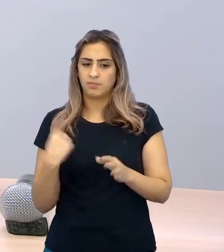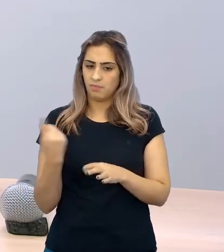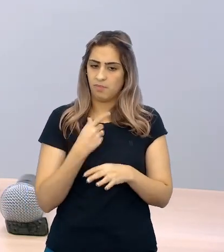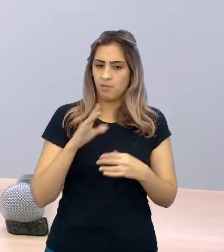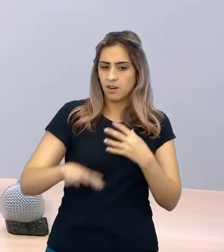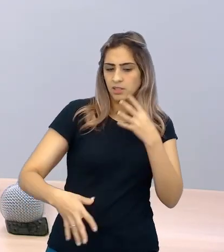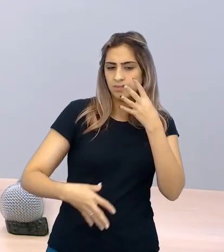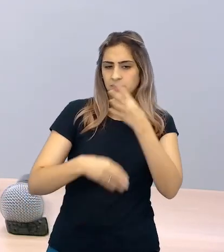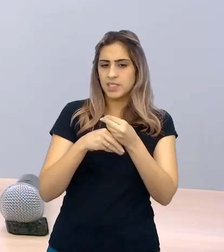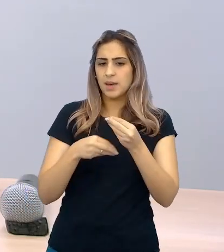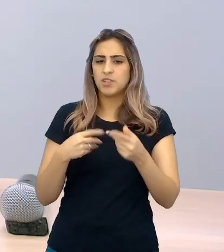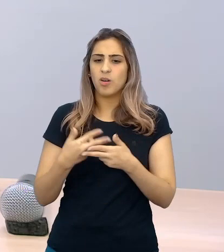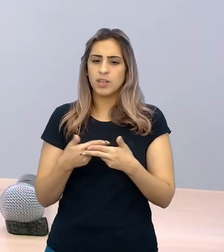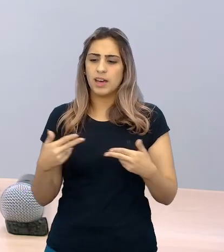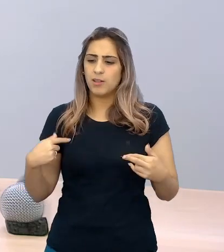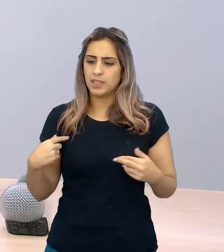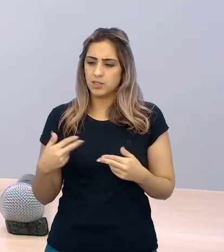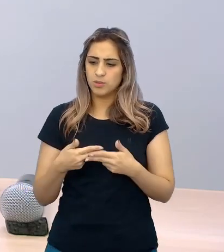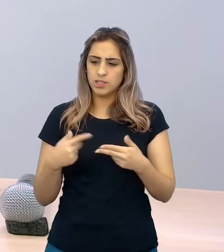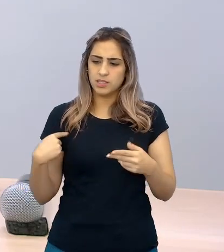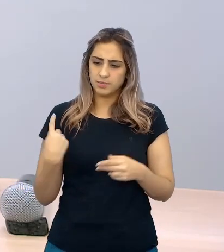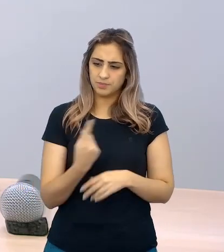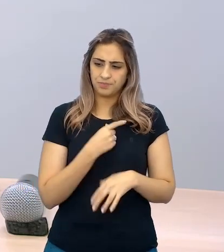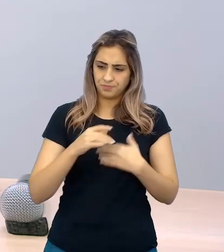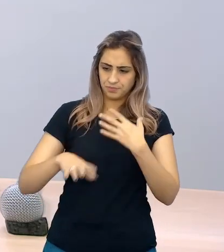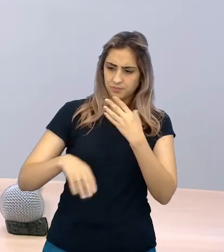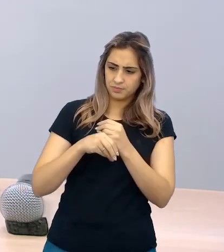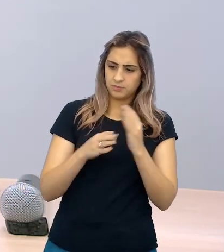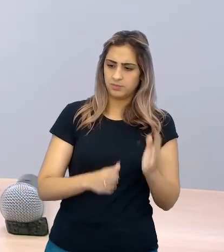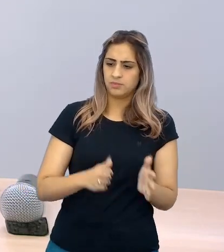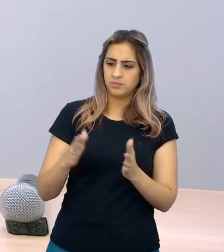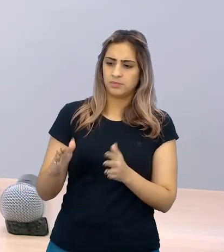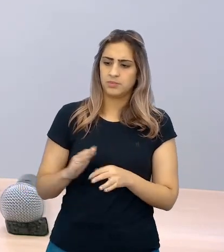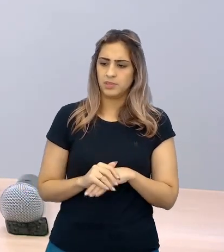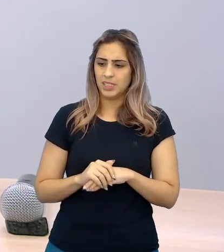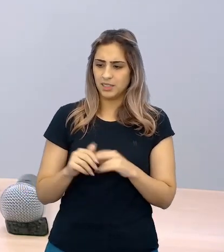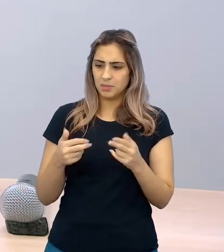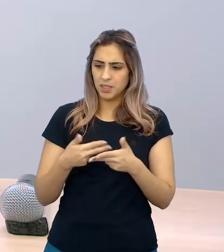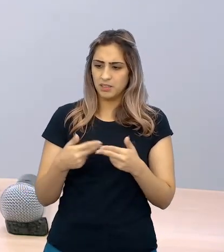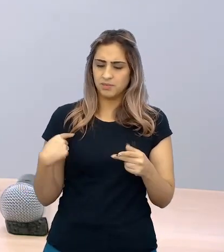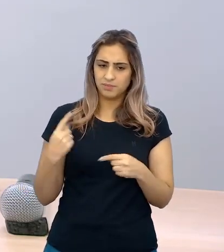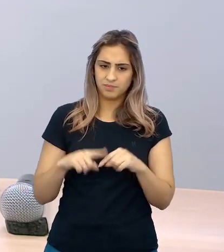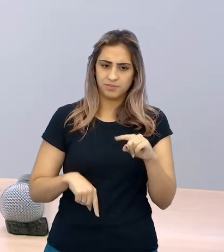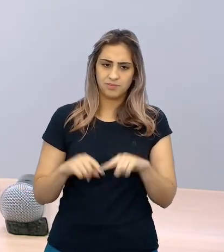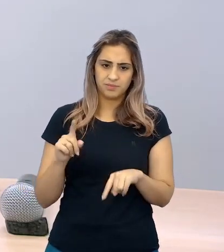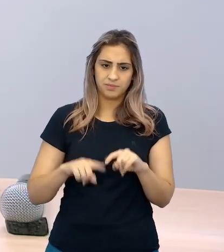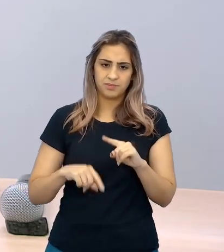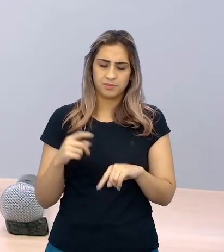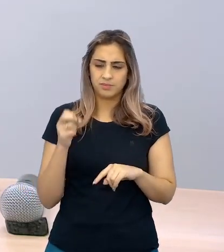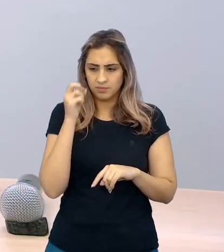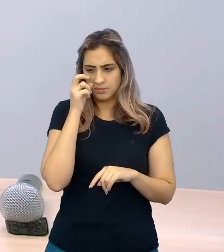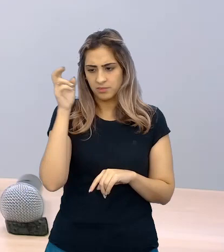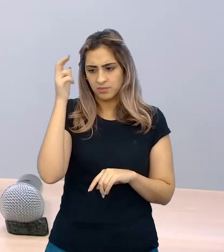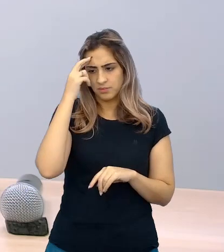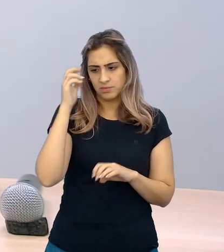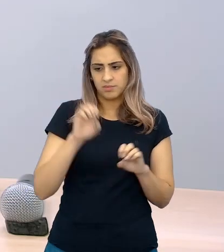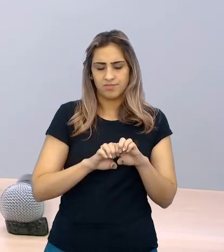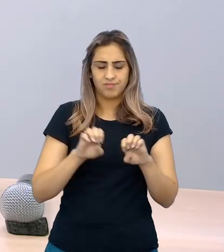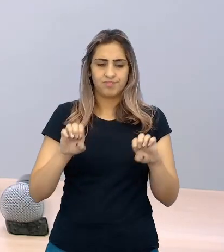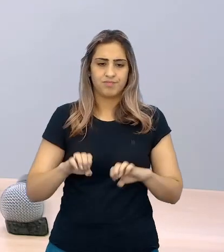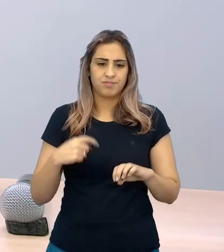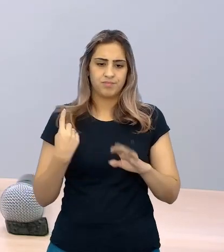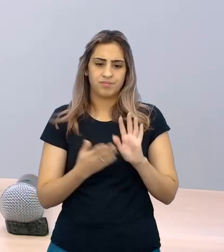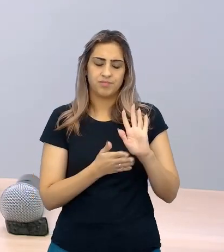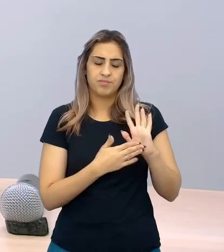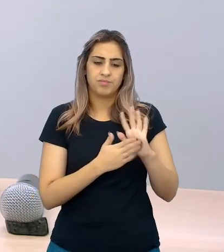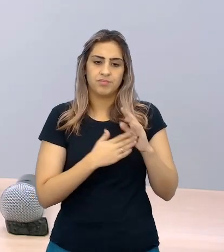componente, sabe, Osmar? Sim. Eu falei um pouco sobre indígena, né? Naquela parte, quando eu medi os objetos, que eu medi lá uma escultura indígena, foi um pouquinho de uma